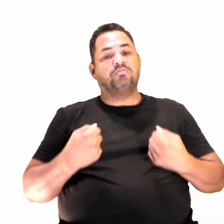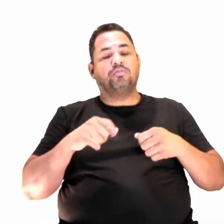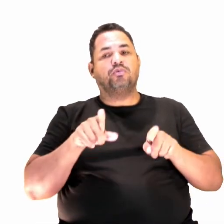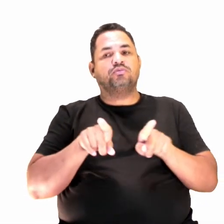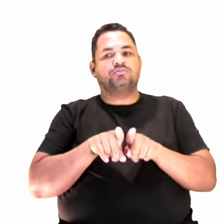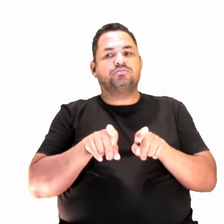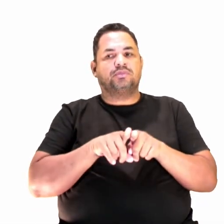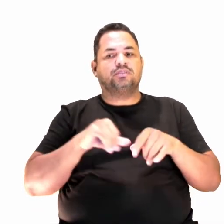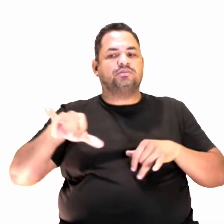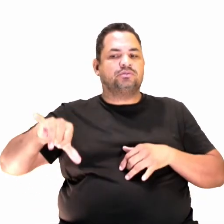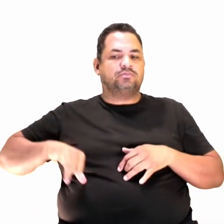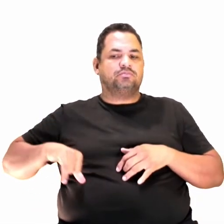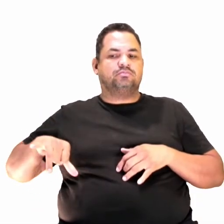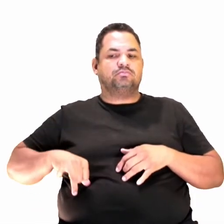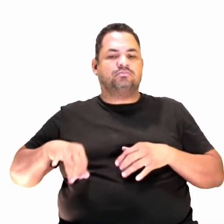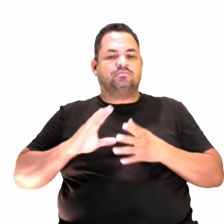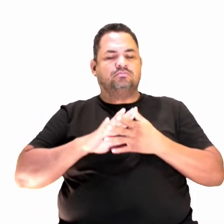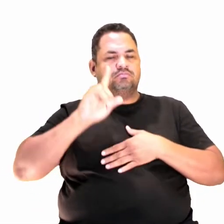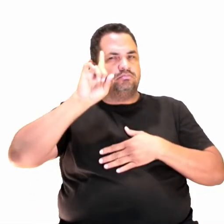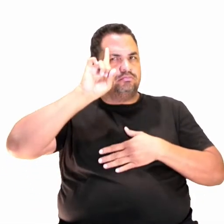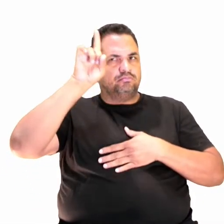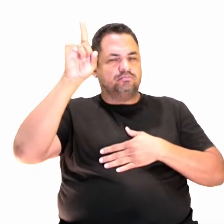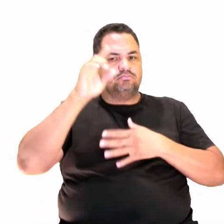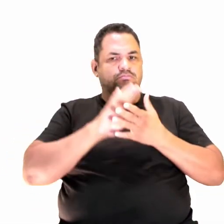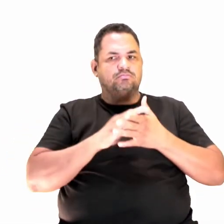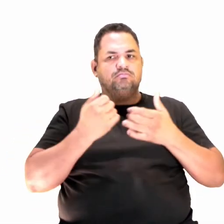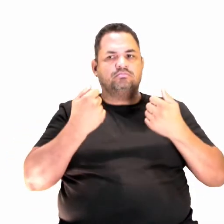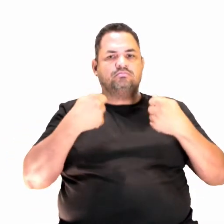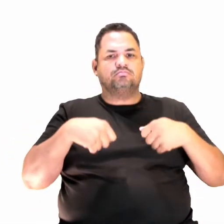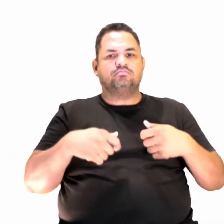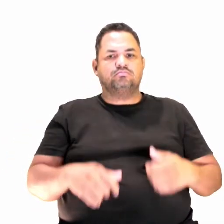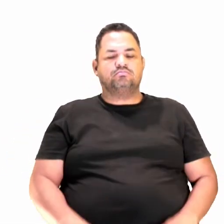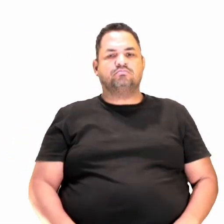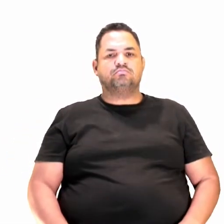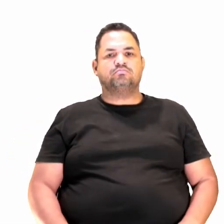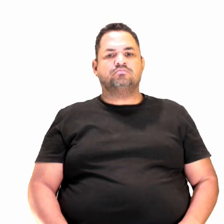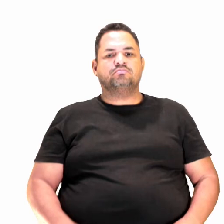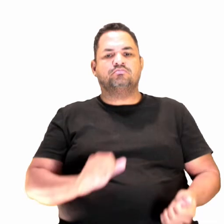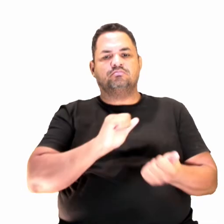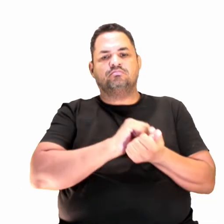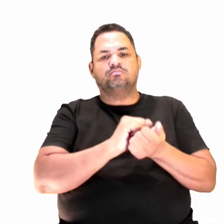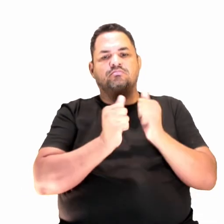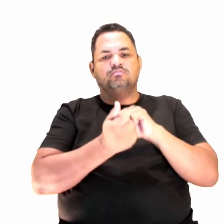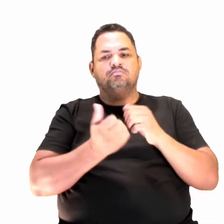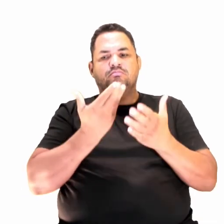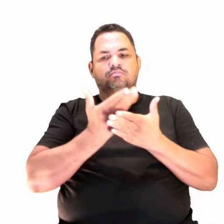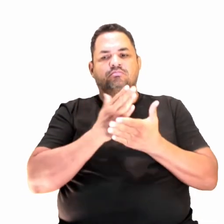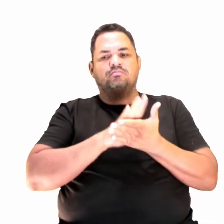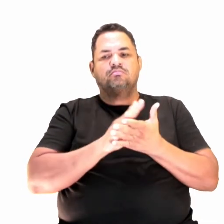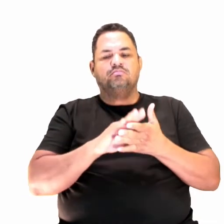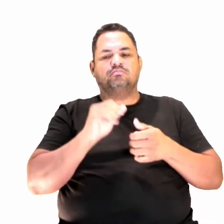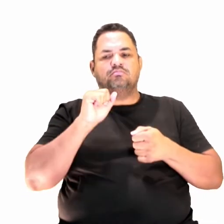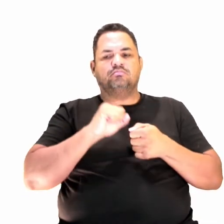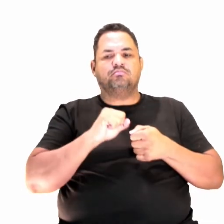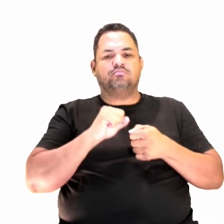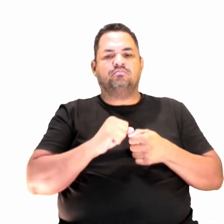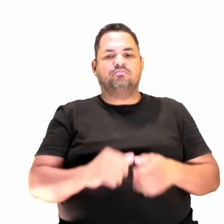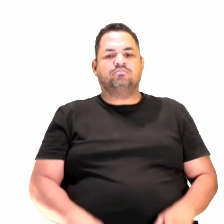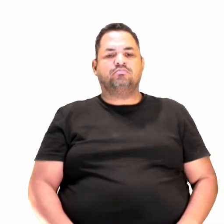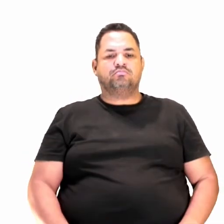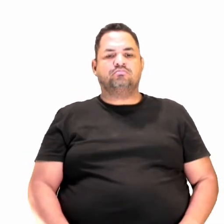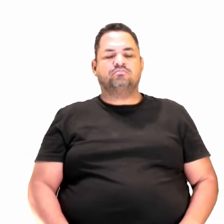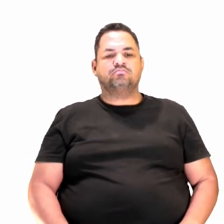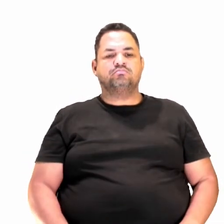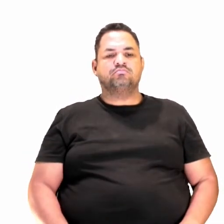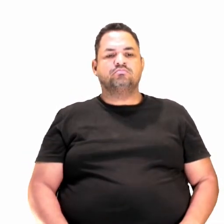estar sofrendo, com a ideia de possibilidade. Adaptação da tradução você faz. Eu